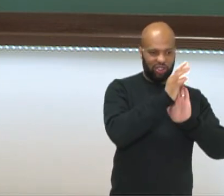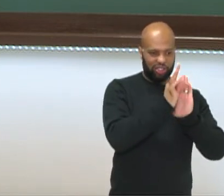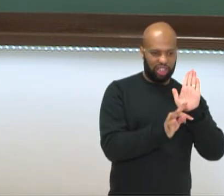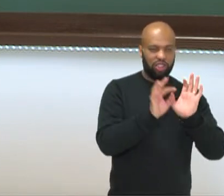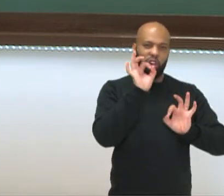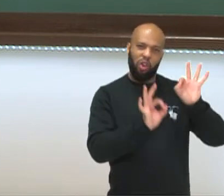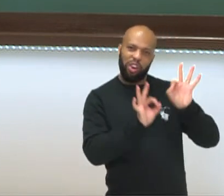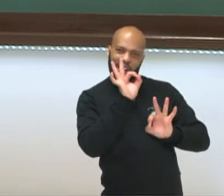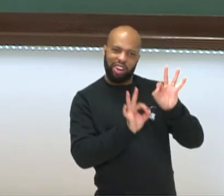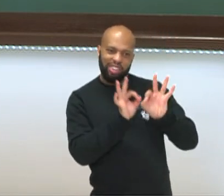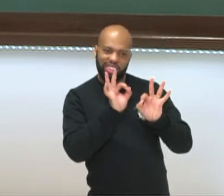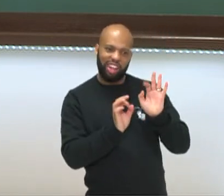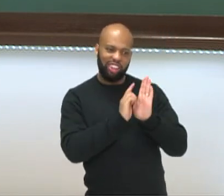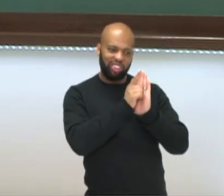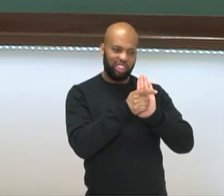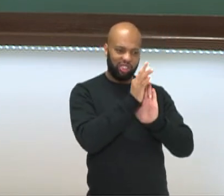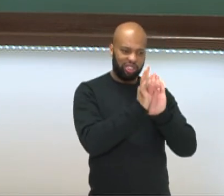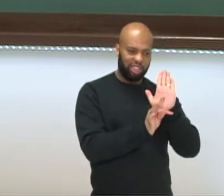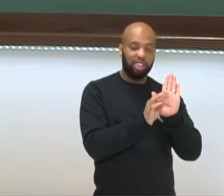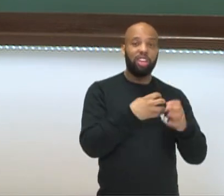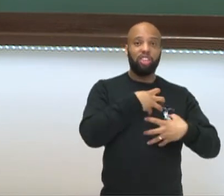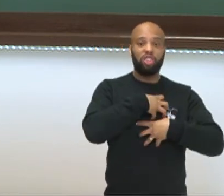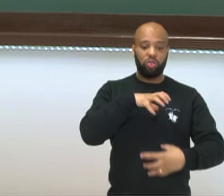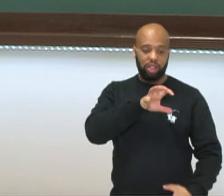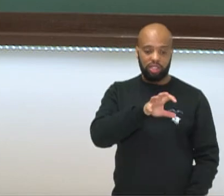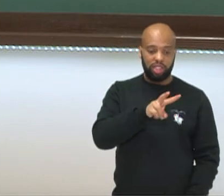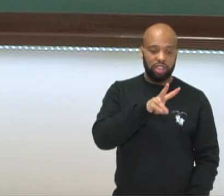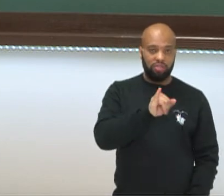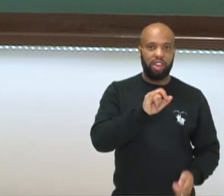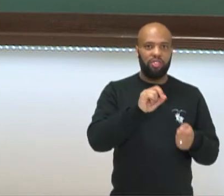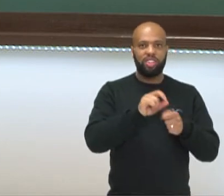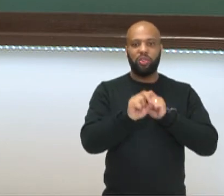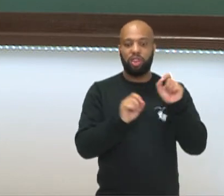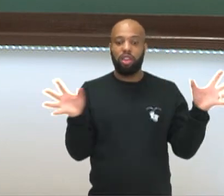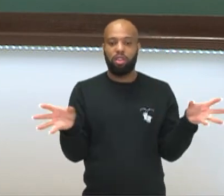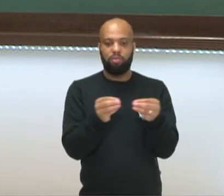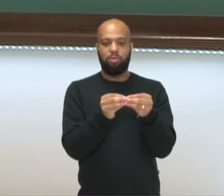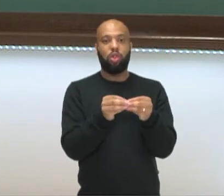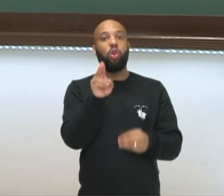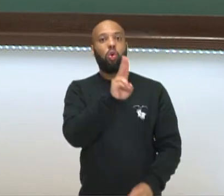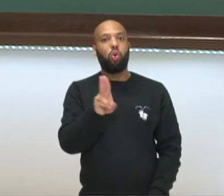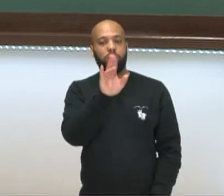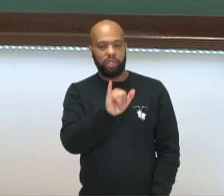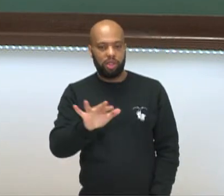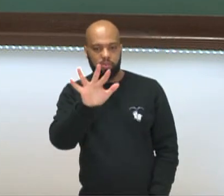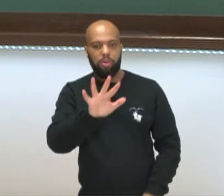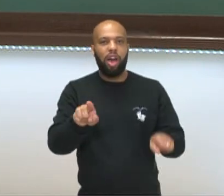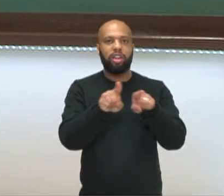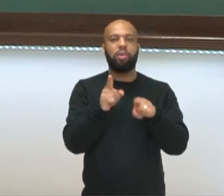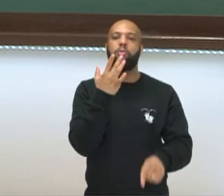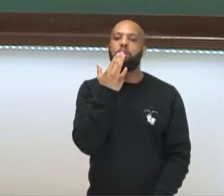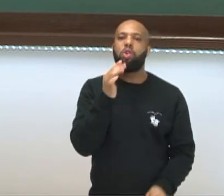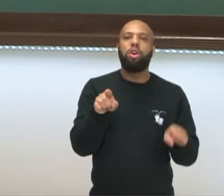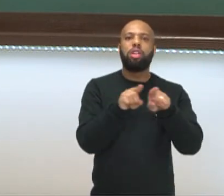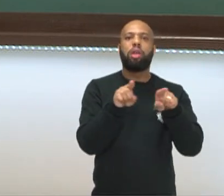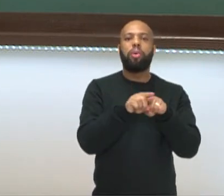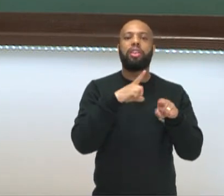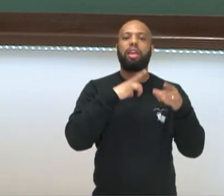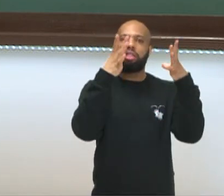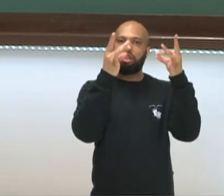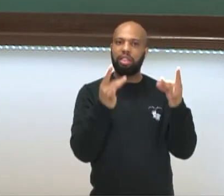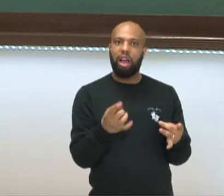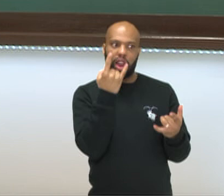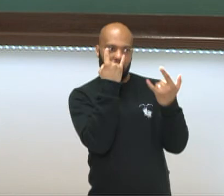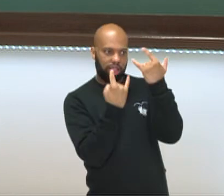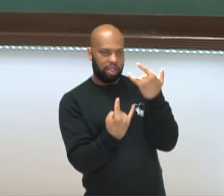esse infográfico para que você consiga aí elaborar uma síntese com imagens, cores, com detalhes que chamem a